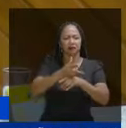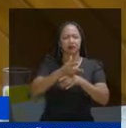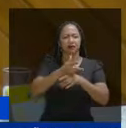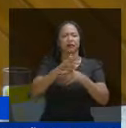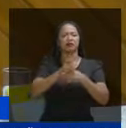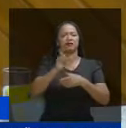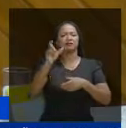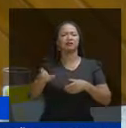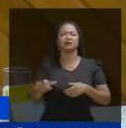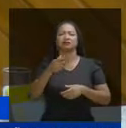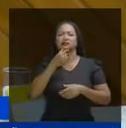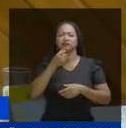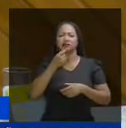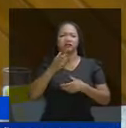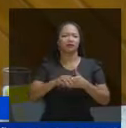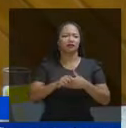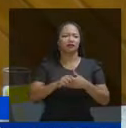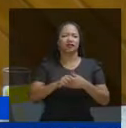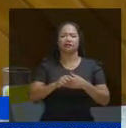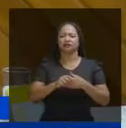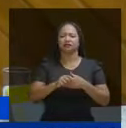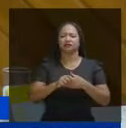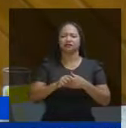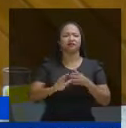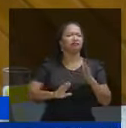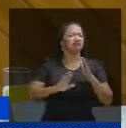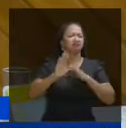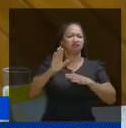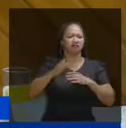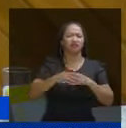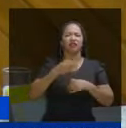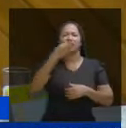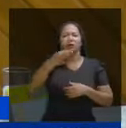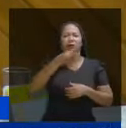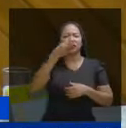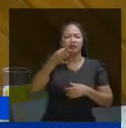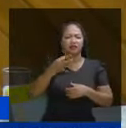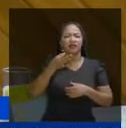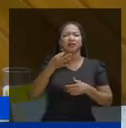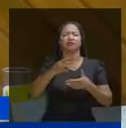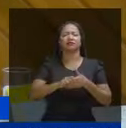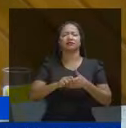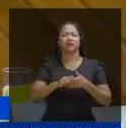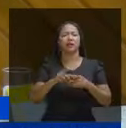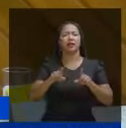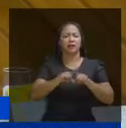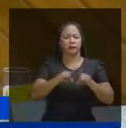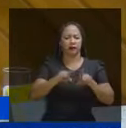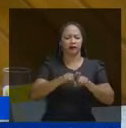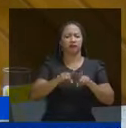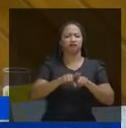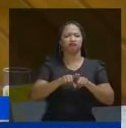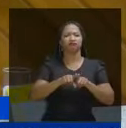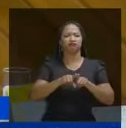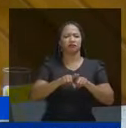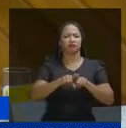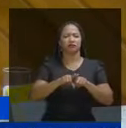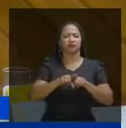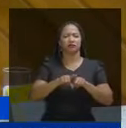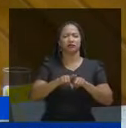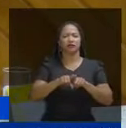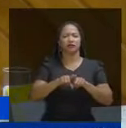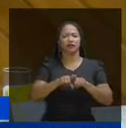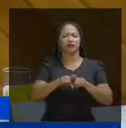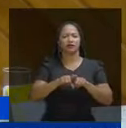ora agravante não extrapolam os limites da mera crítica política em forma de sátira. Então, neste aspecto, o que se vislumbra,